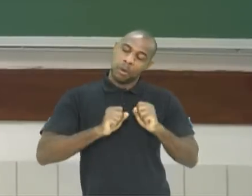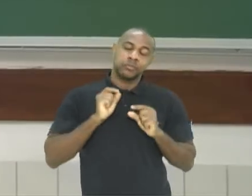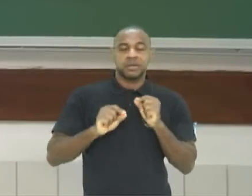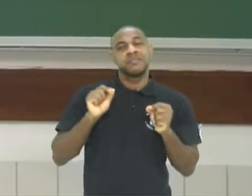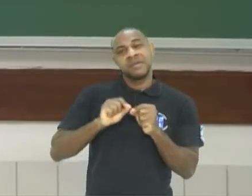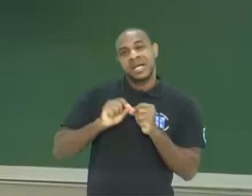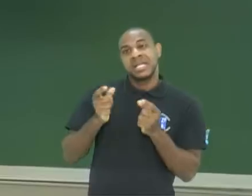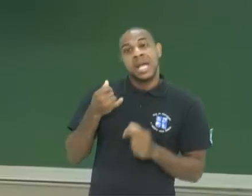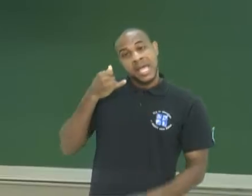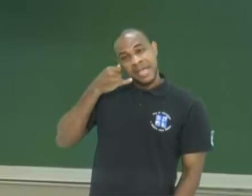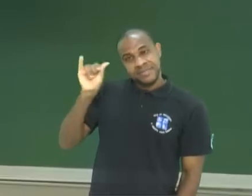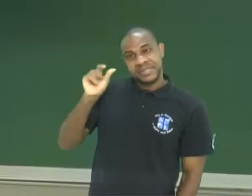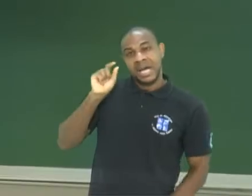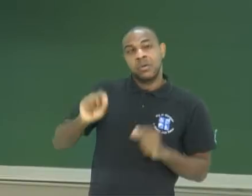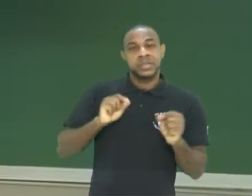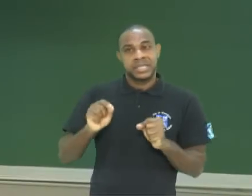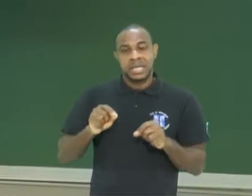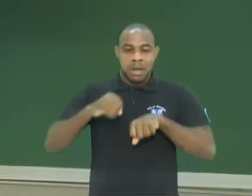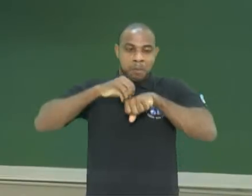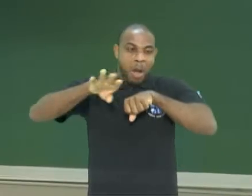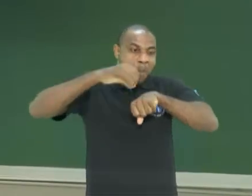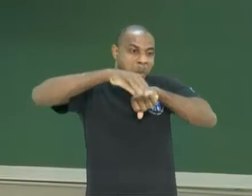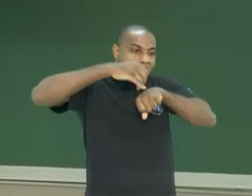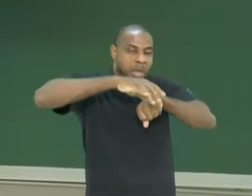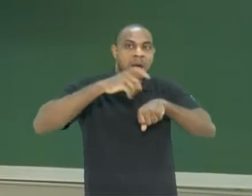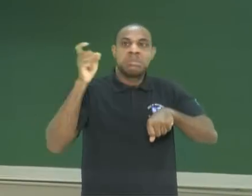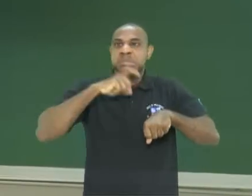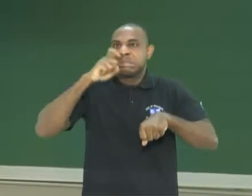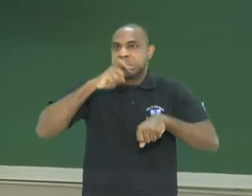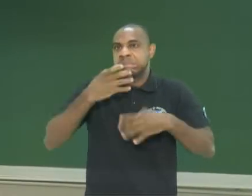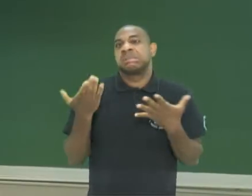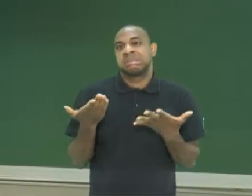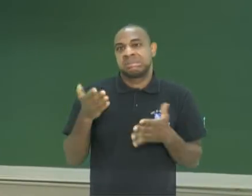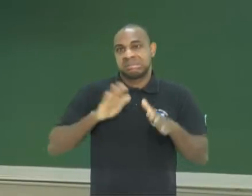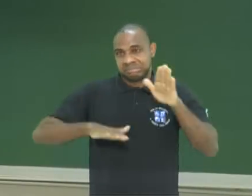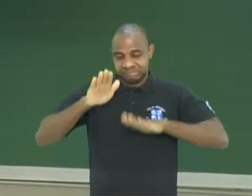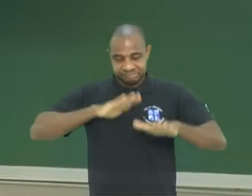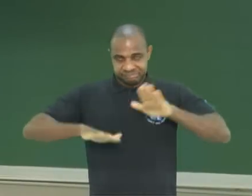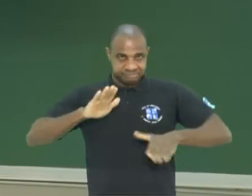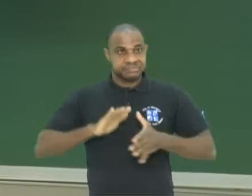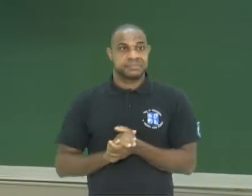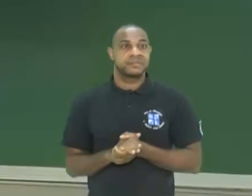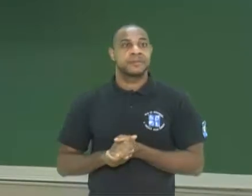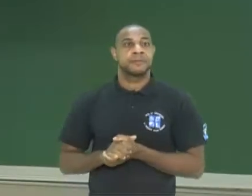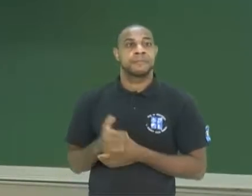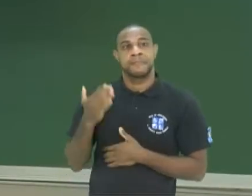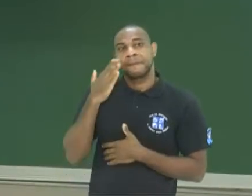você evitar aí a viralização desse senso comum, ok?